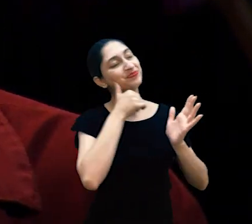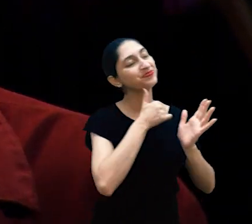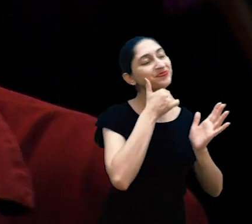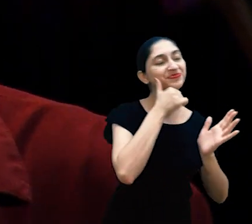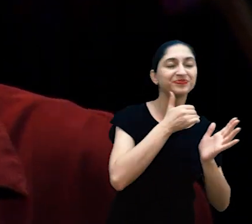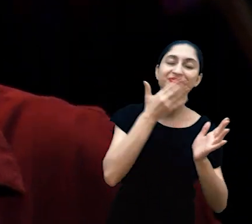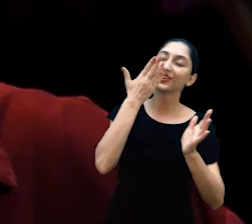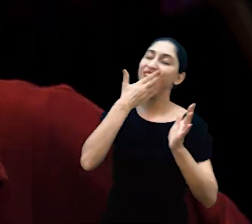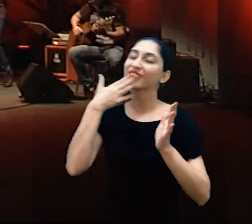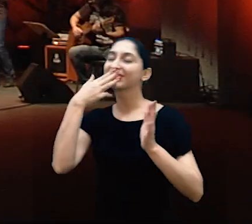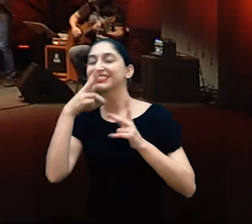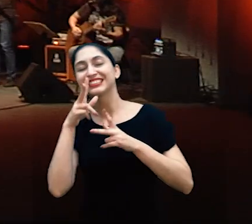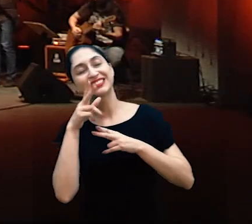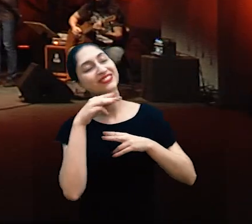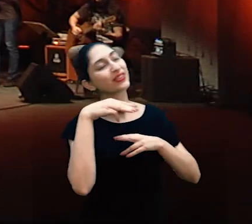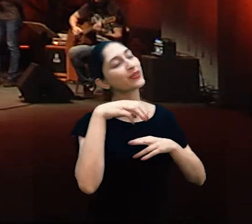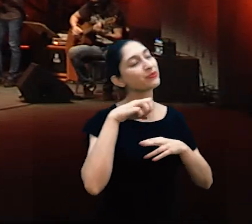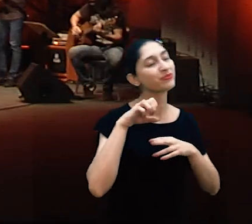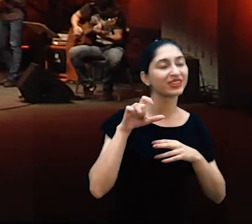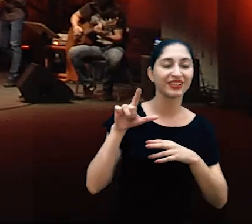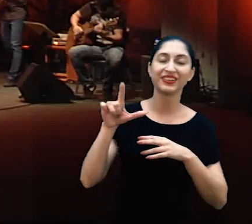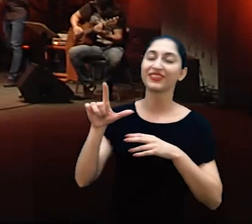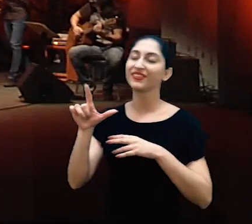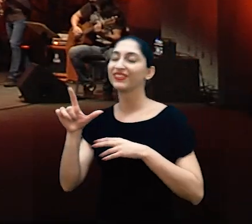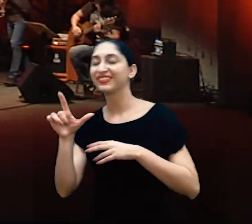meu pedacinho de mel.